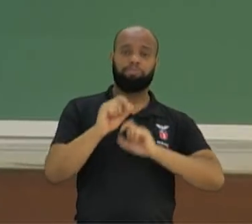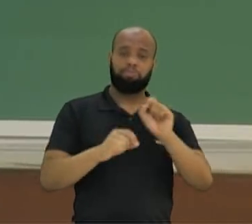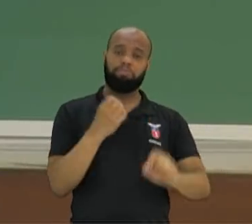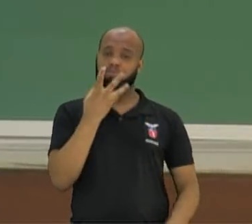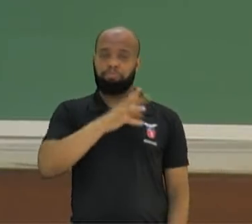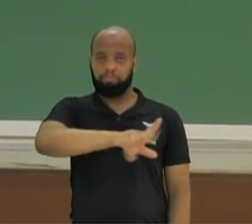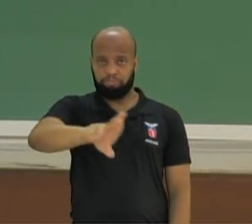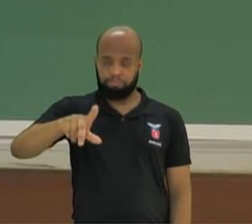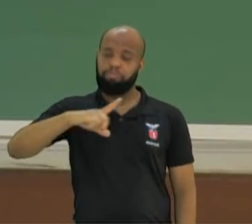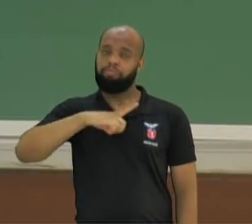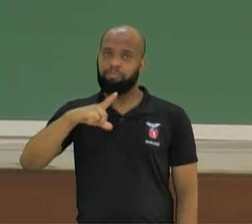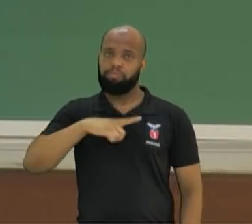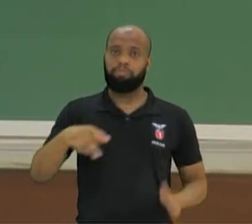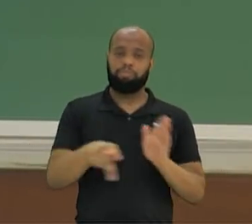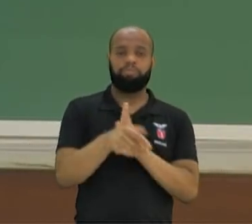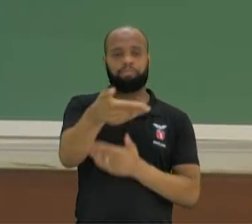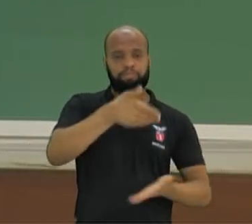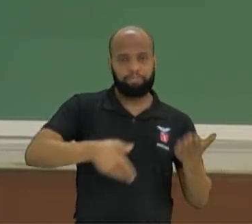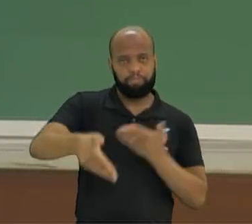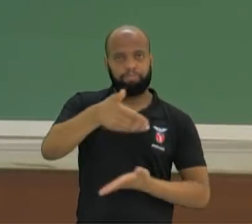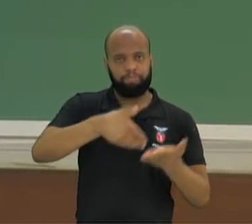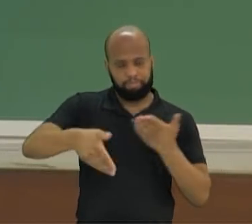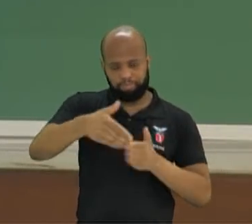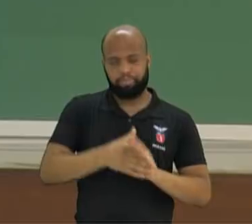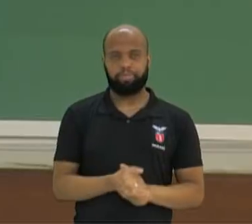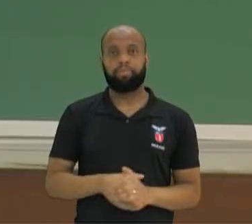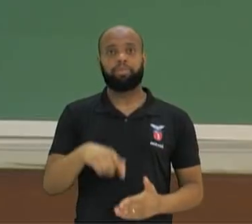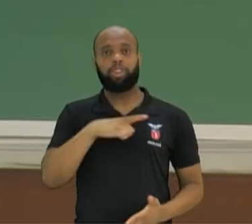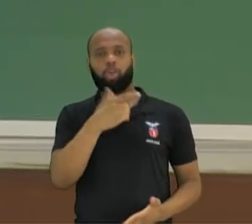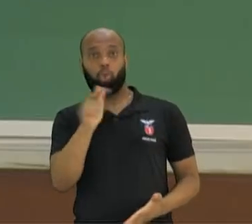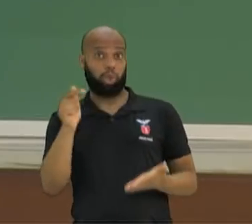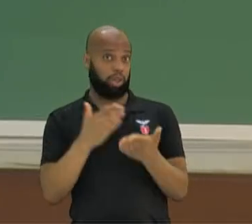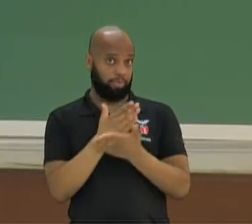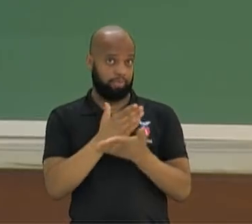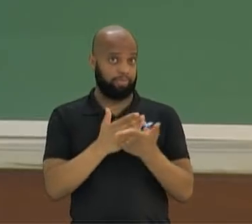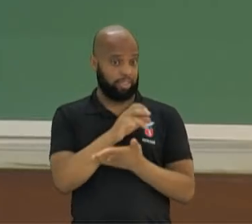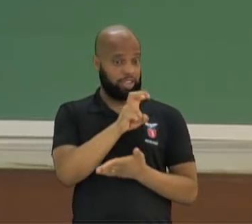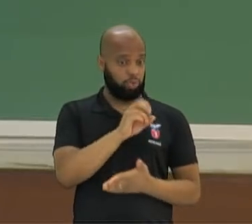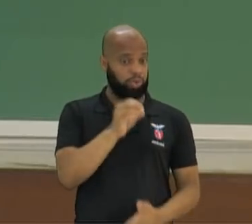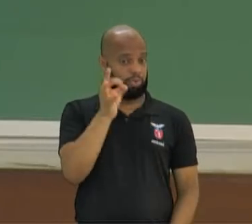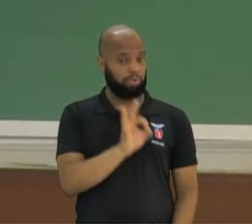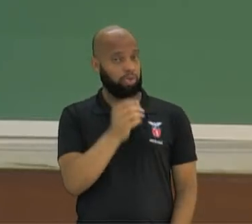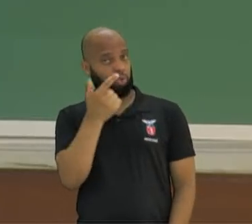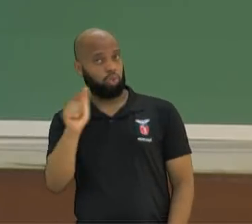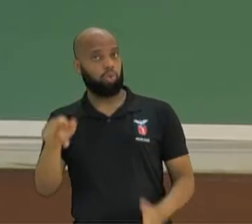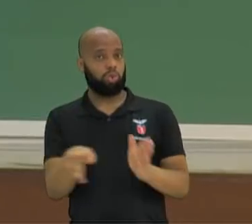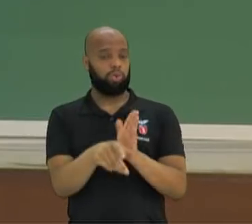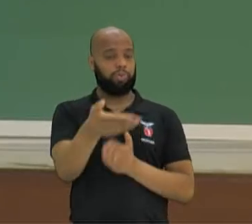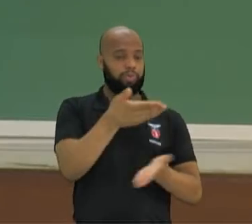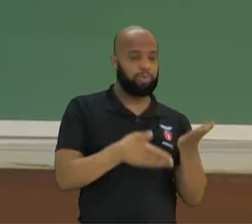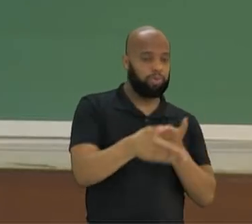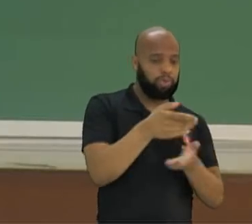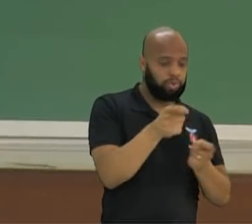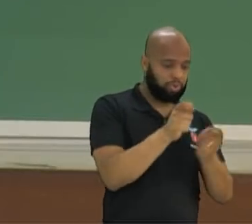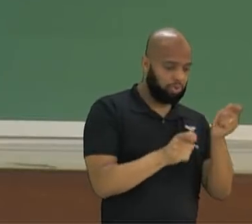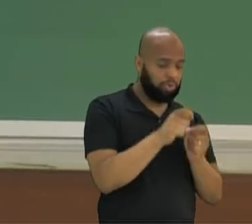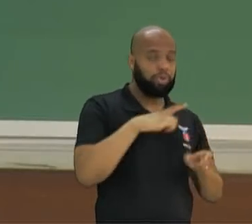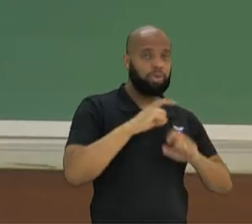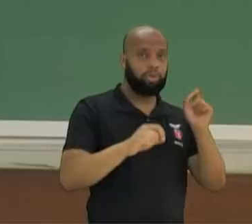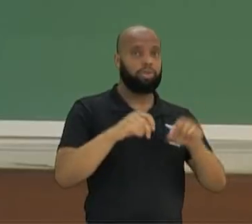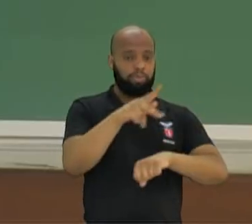a essas trocas comerciais. A outra metade dos negócios, né, vai para os países que